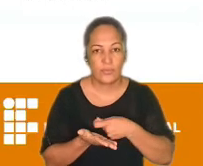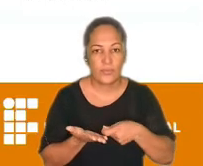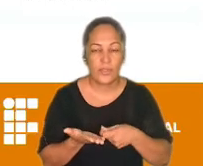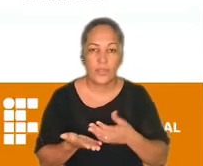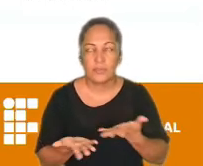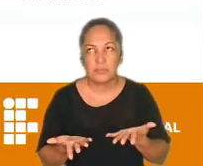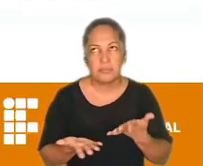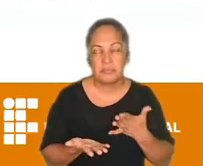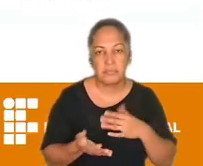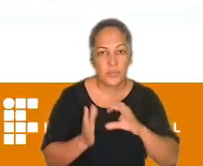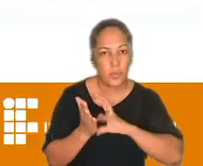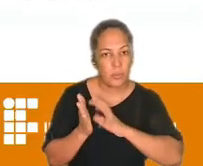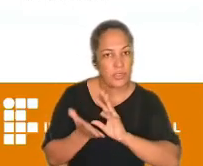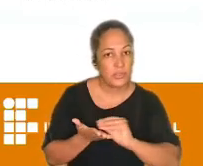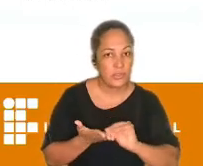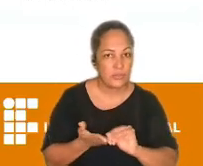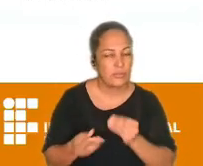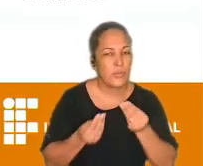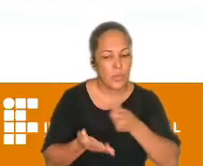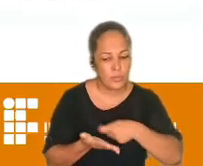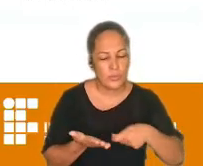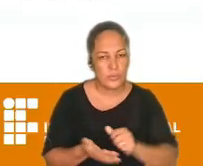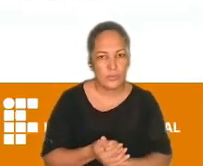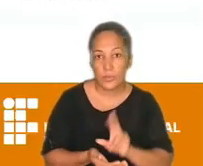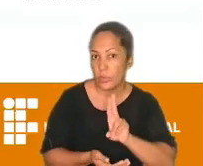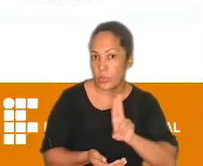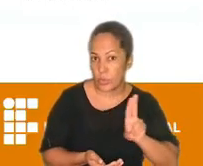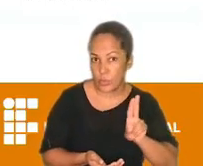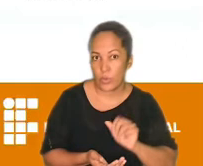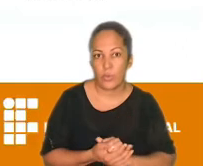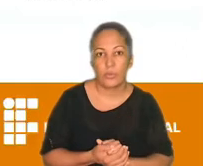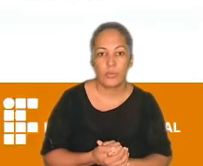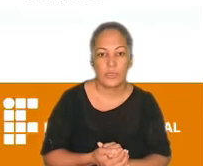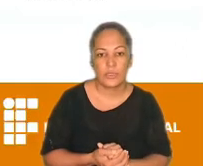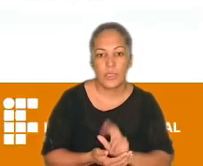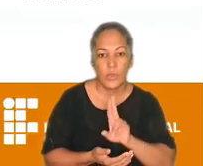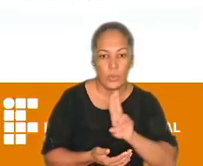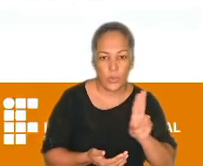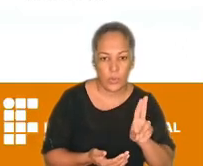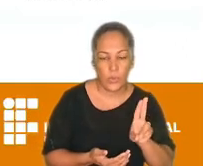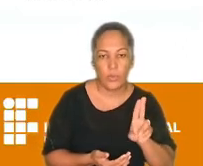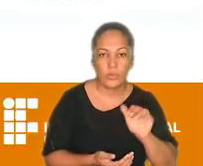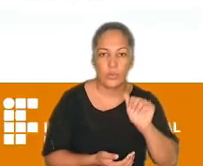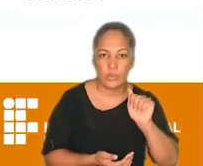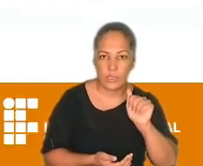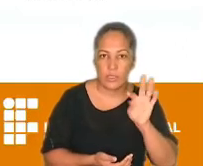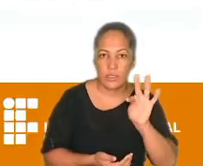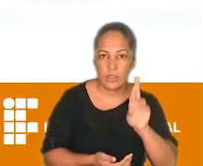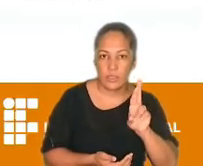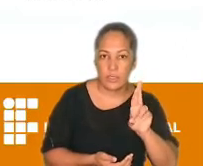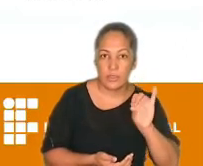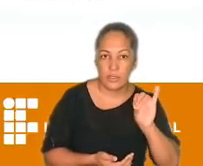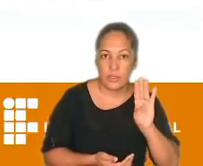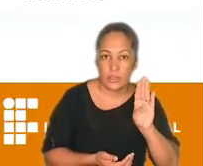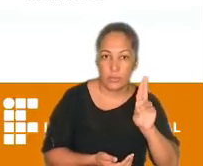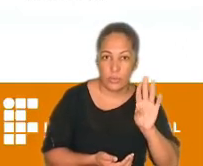banco de dados? A gente escreve assim, ó, o nome aqui seria o nome do atributo, varchar, e